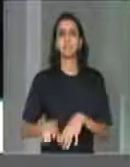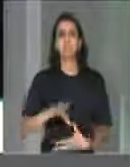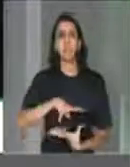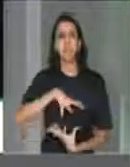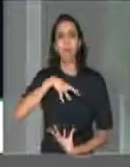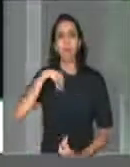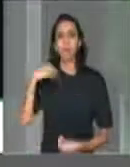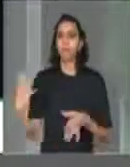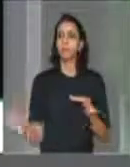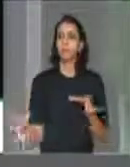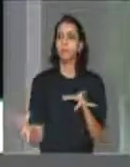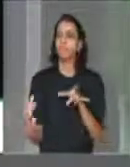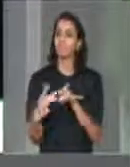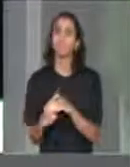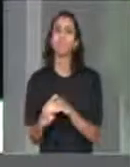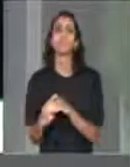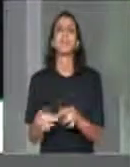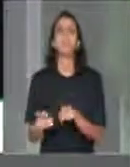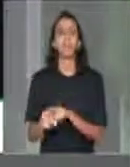irmãos culturais,